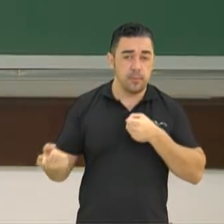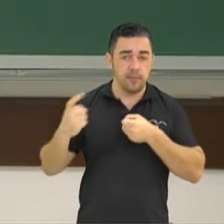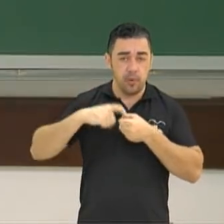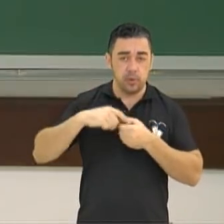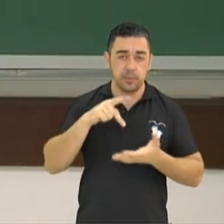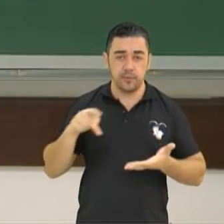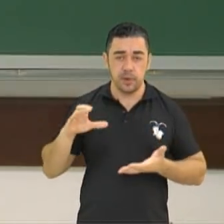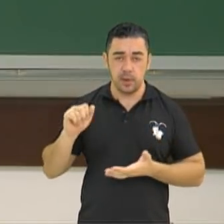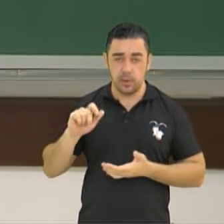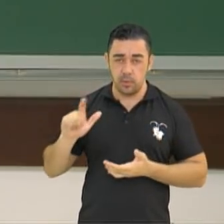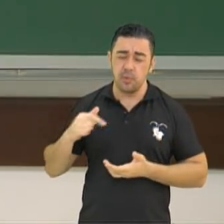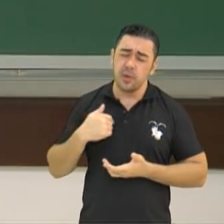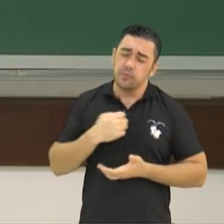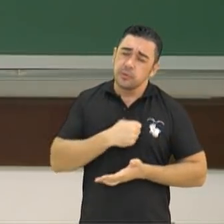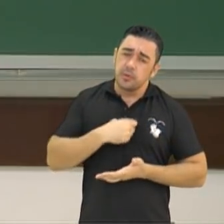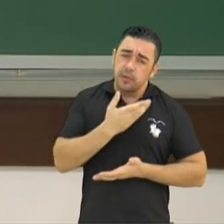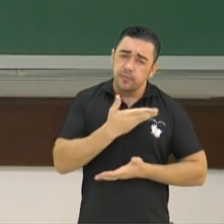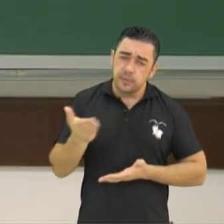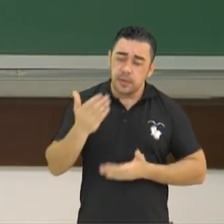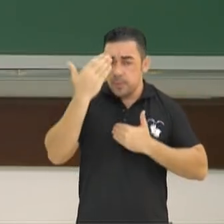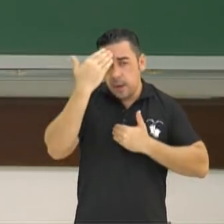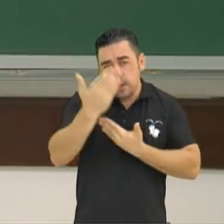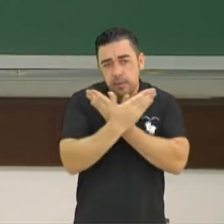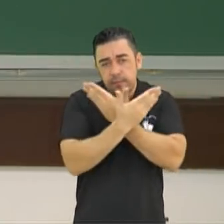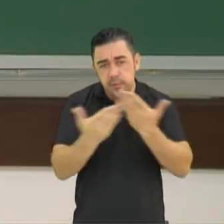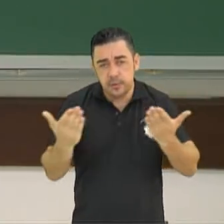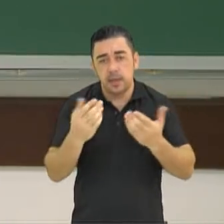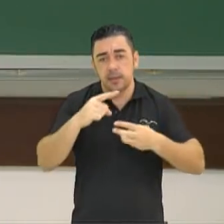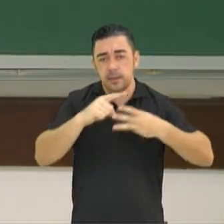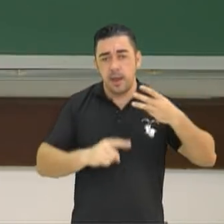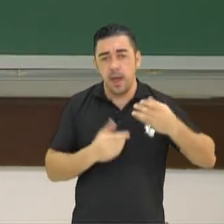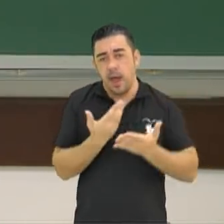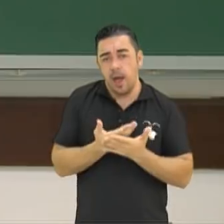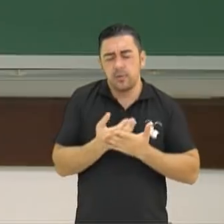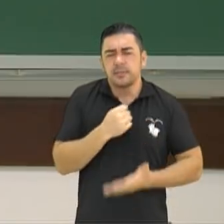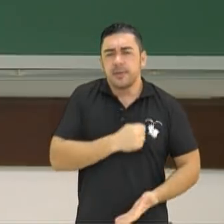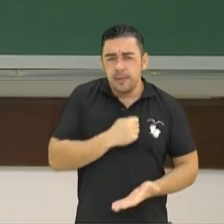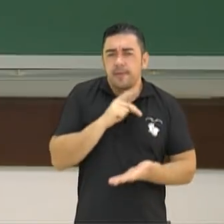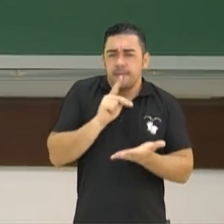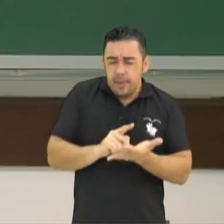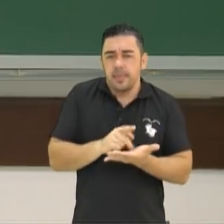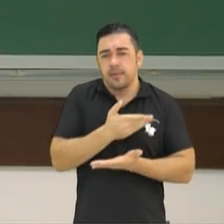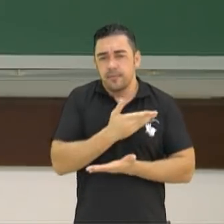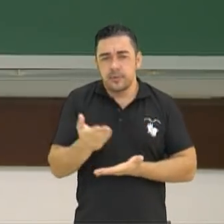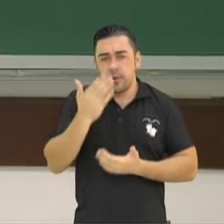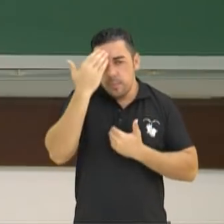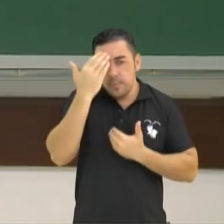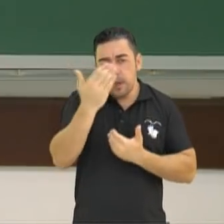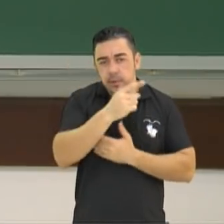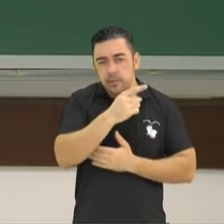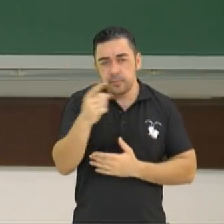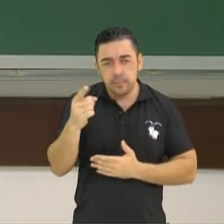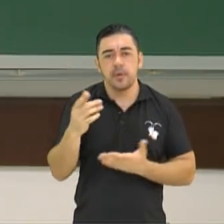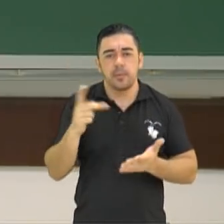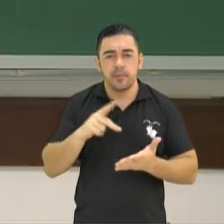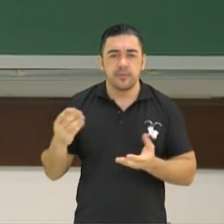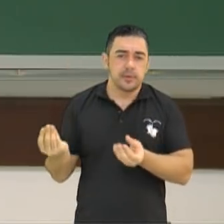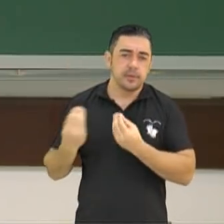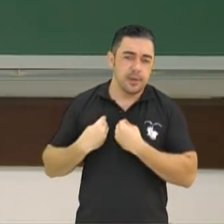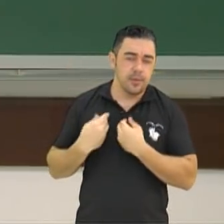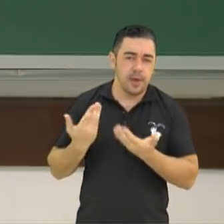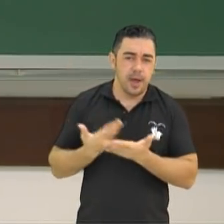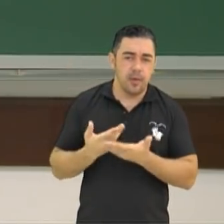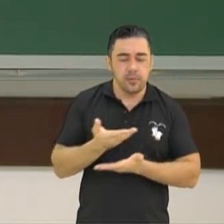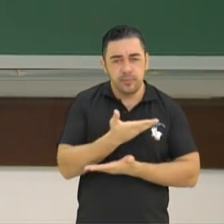ficar morrendo de saudade novamente, mas agradeço vocês por essas 3 aulas, estava com saudade mesmo e que bom, obrigada professora Carol por me ceder essas aulas para